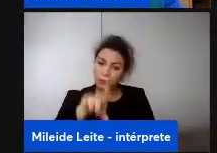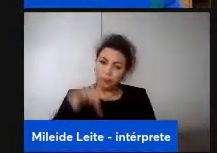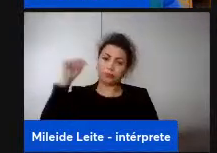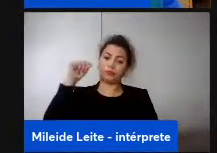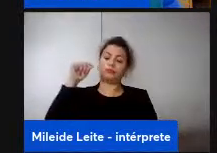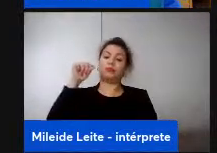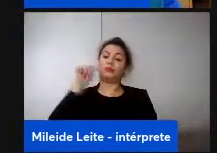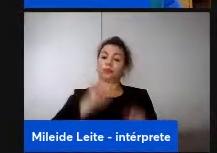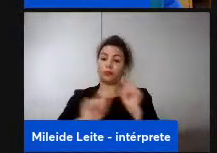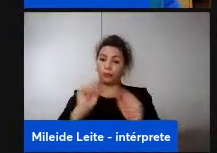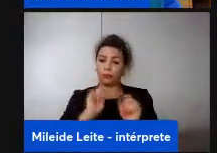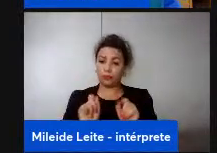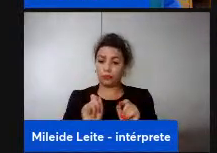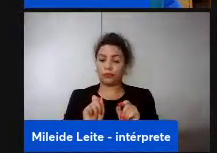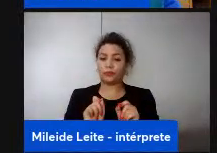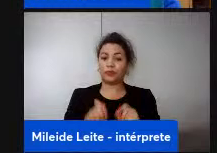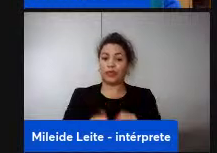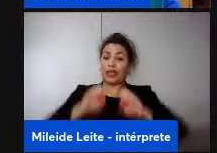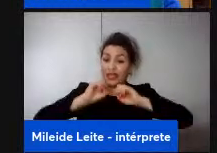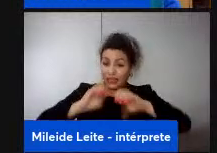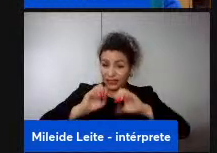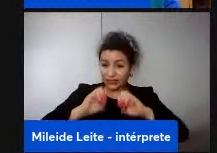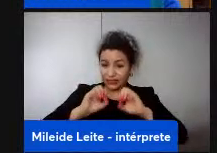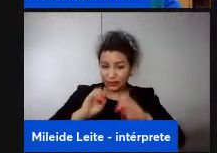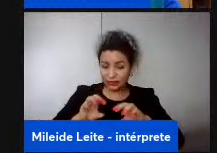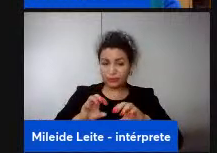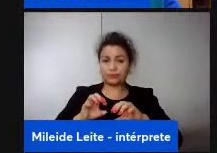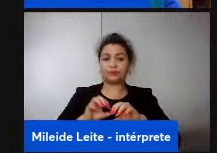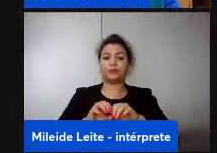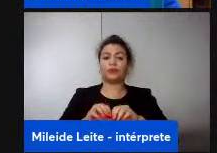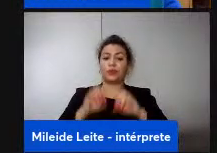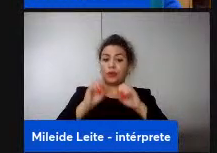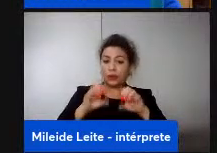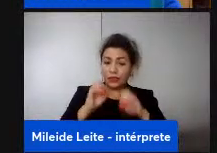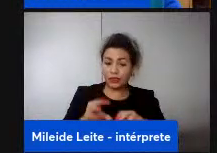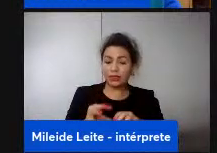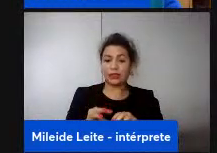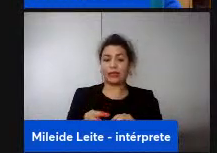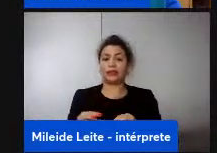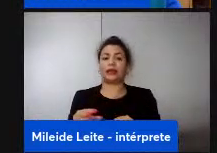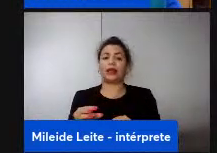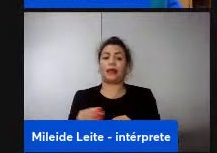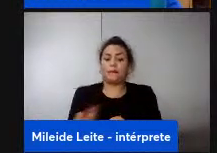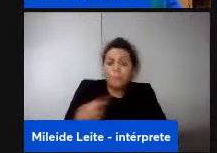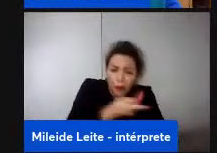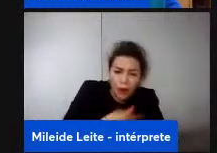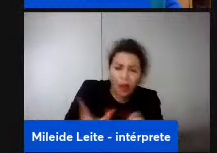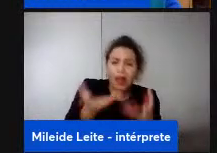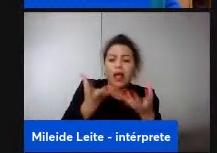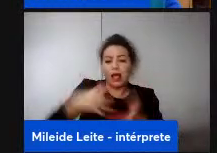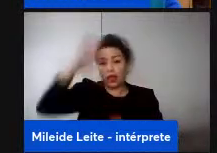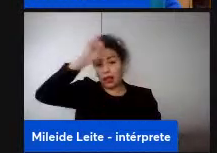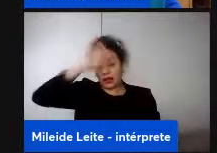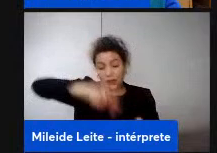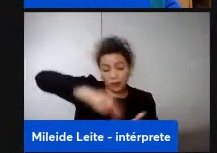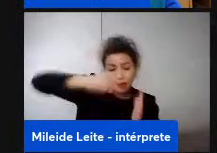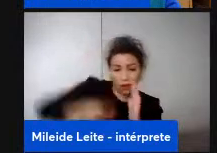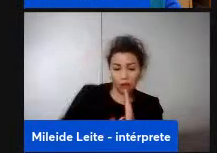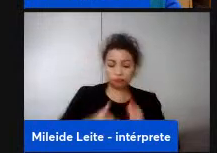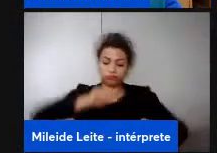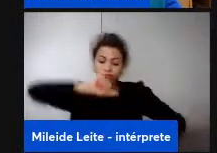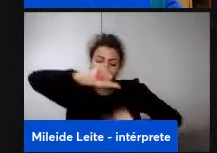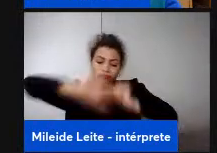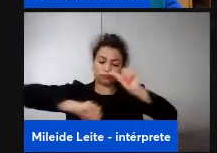é que ensinar, olha só, busca o aprender e consiste em transformar